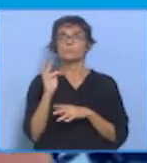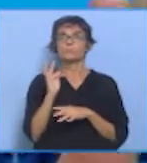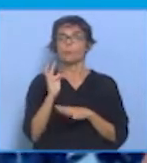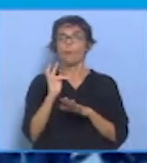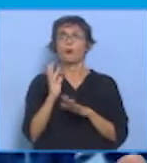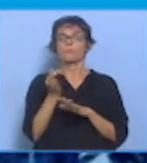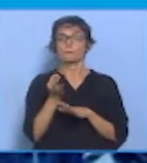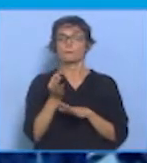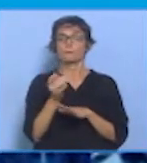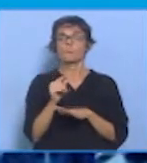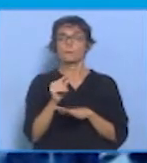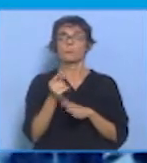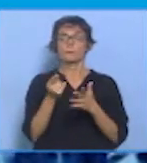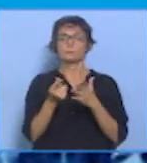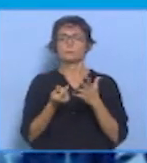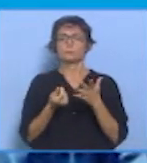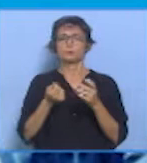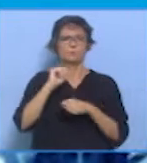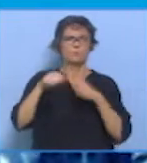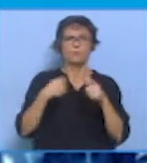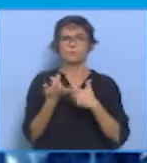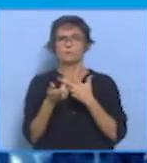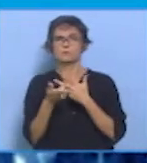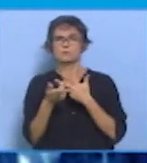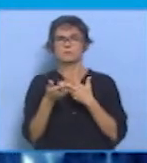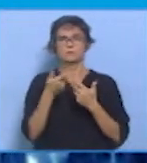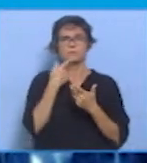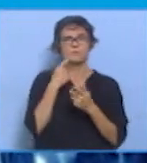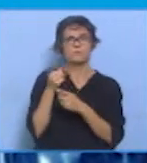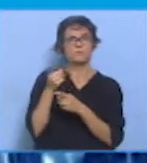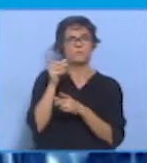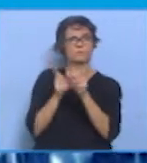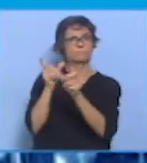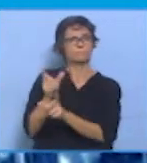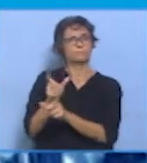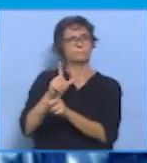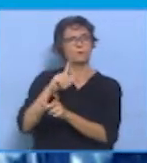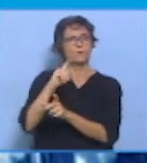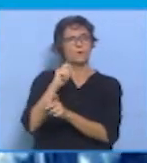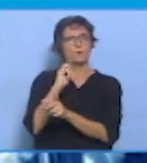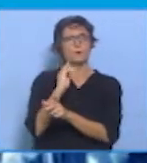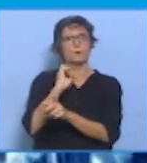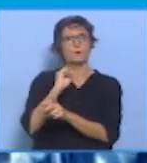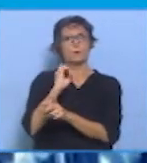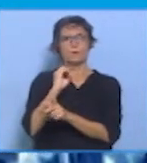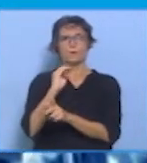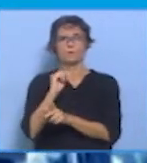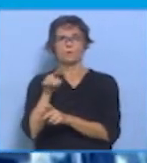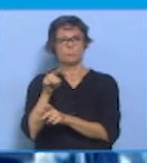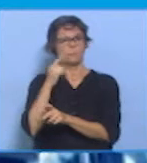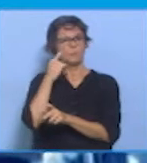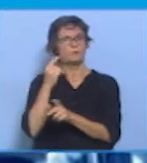do arianismo, etc., ele viu que os leigos tiveram aí um papel fundamental naquilo que são a